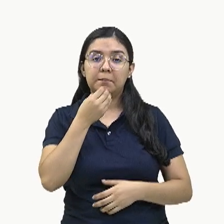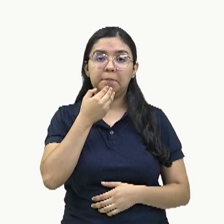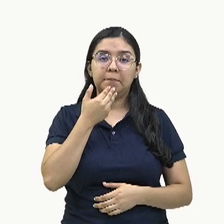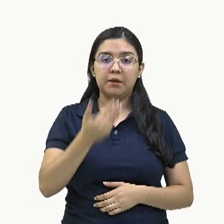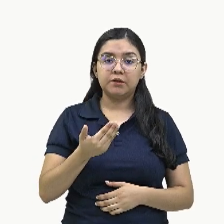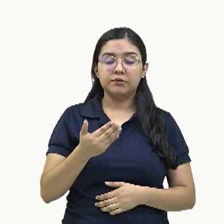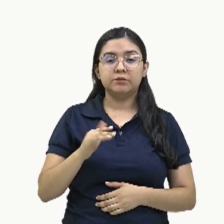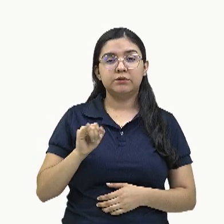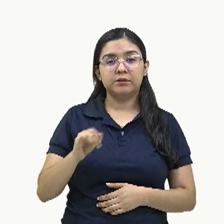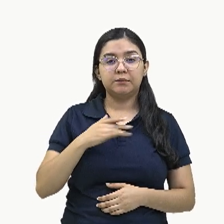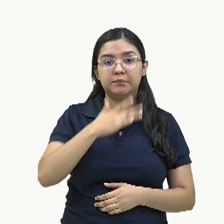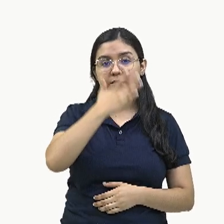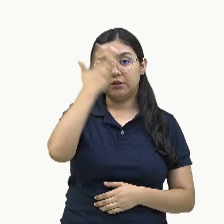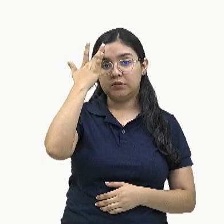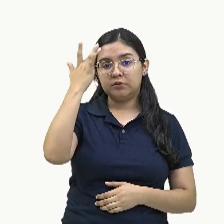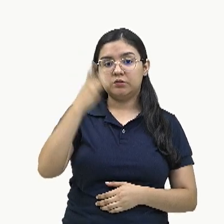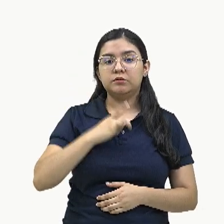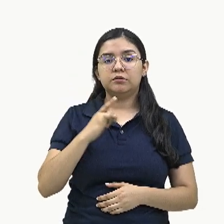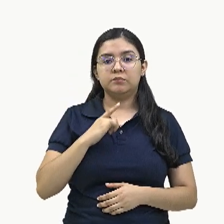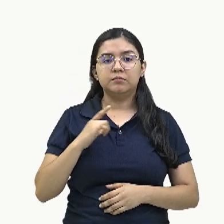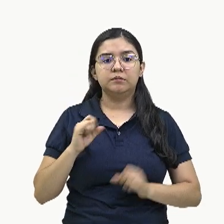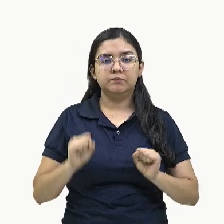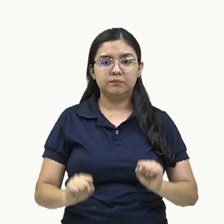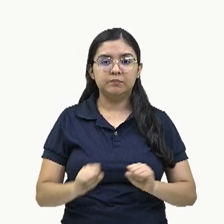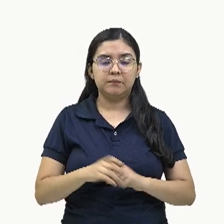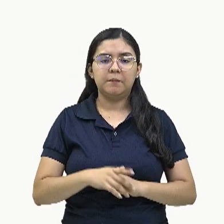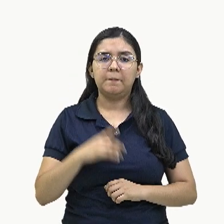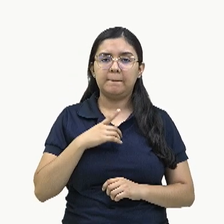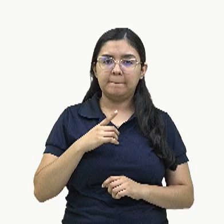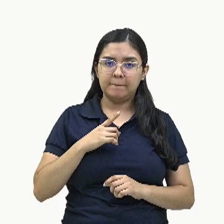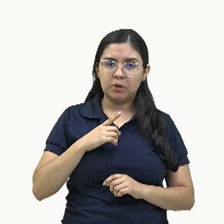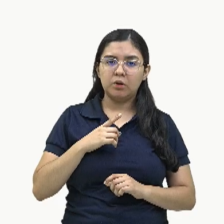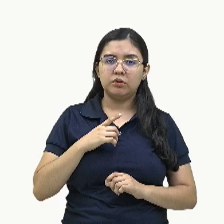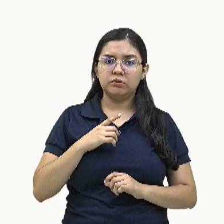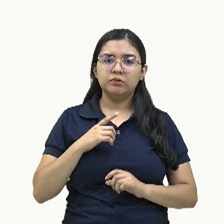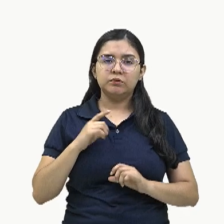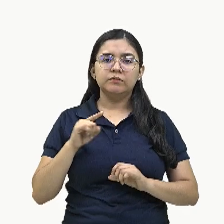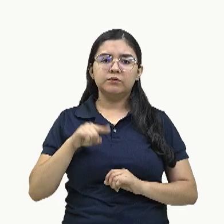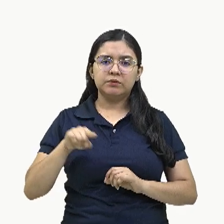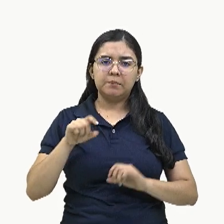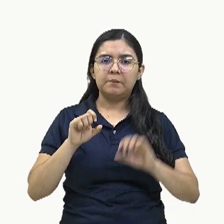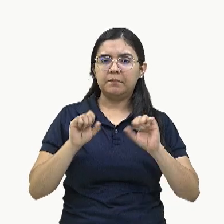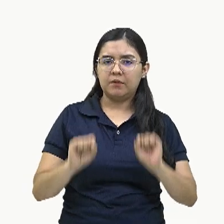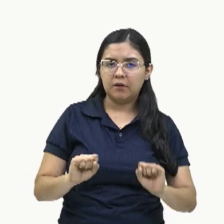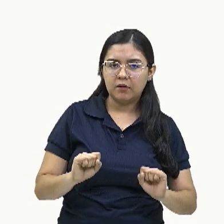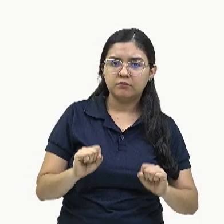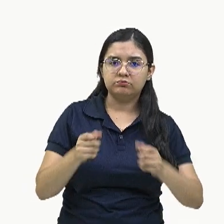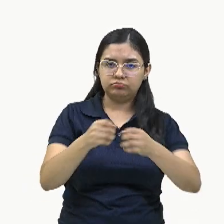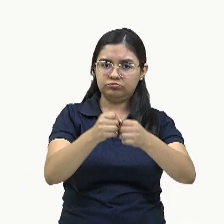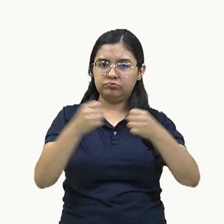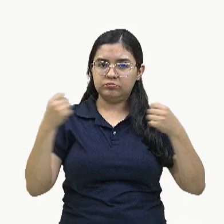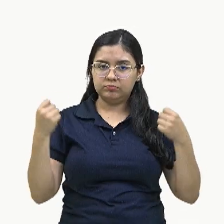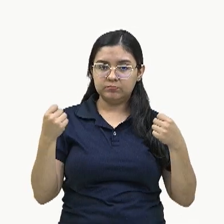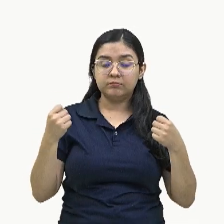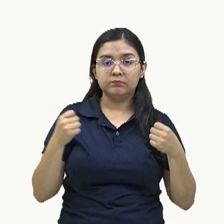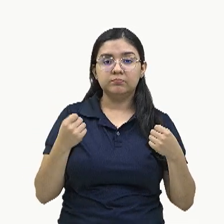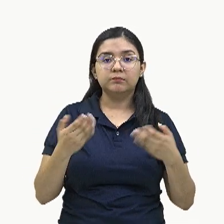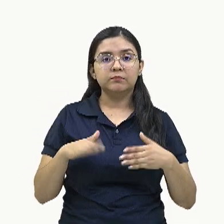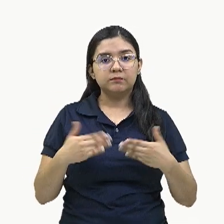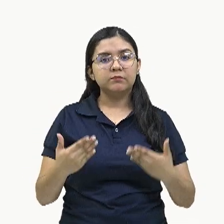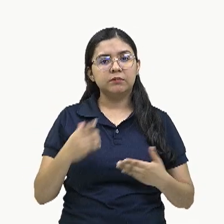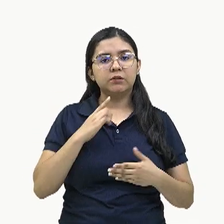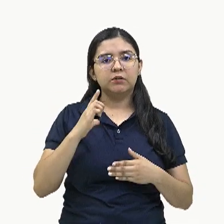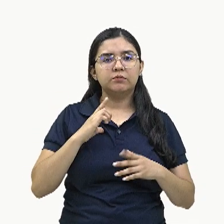se a pessoa fala com a gente assim, ó, você pode abrir a janela, você poderia abrir a janela, a gente tem mais vontade de fazer